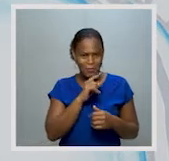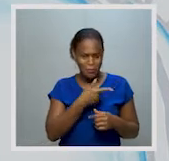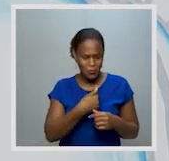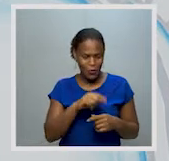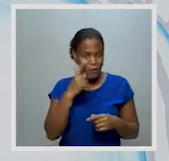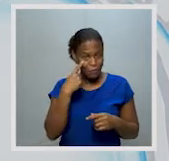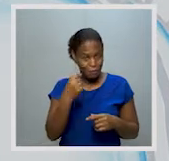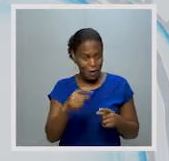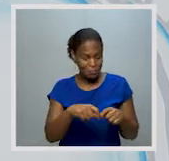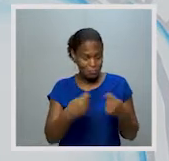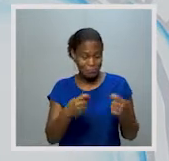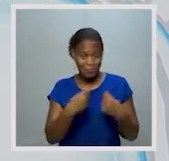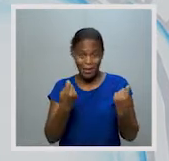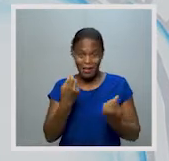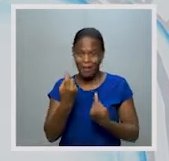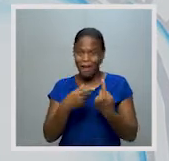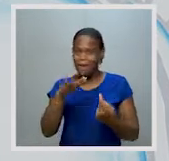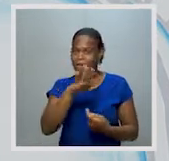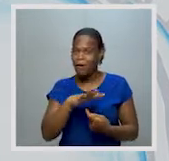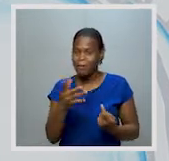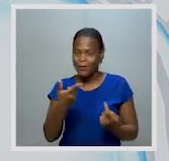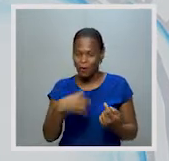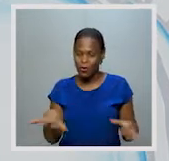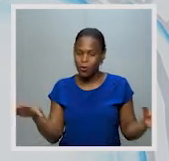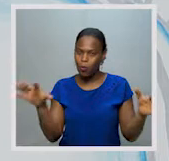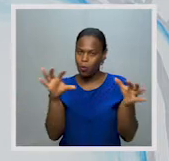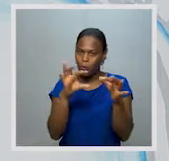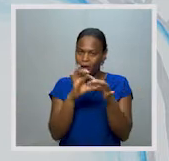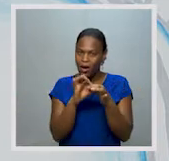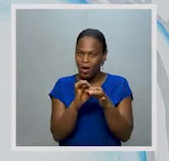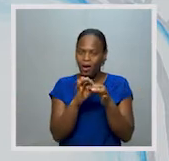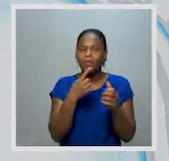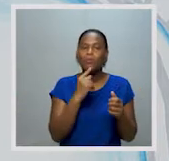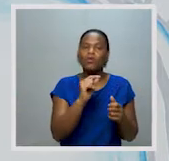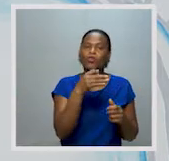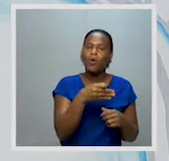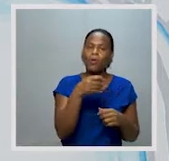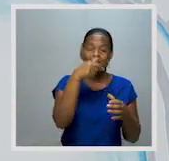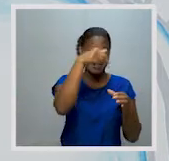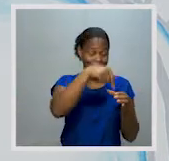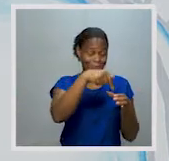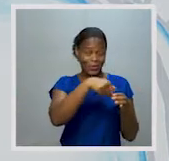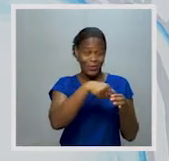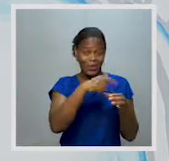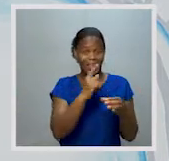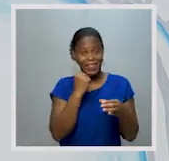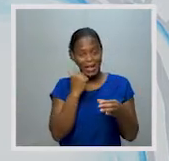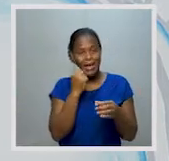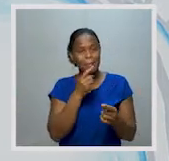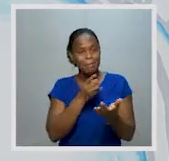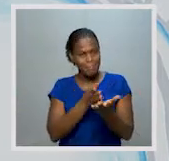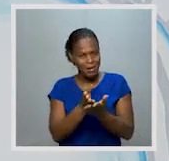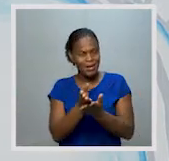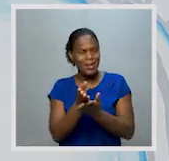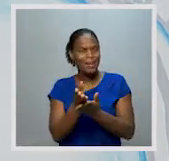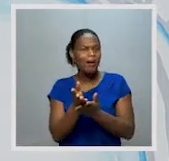destruirmos um verbo de tal forma que encaixemos um pronome dentro dele e mesmo assim